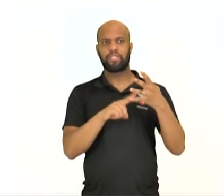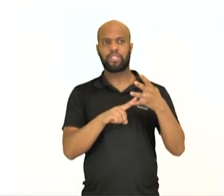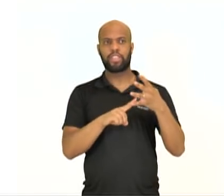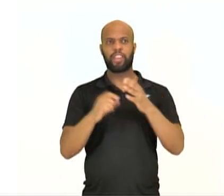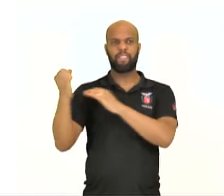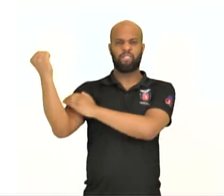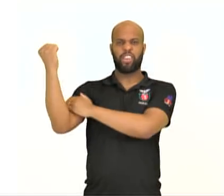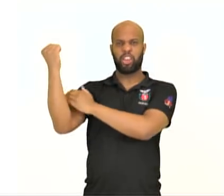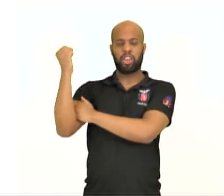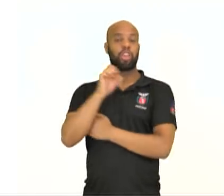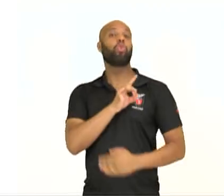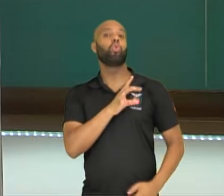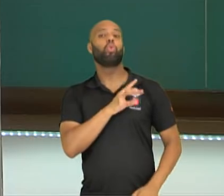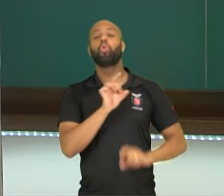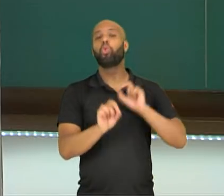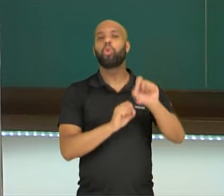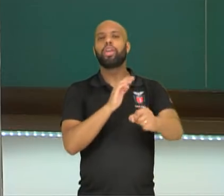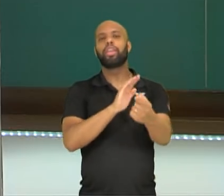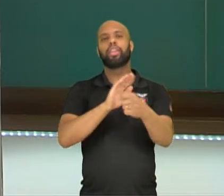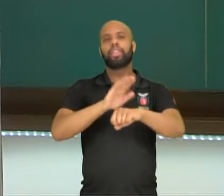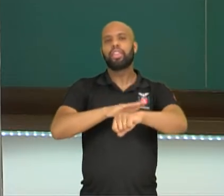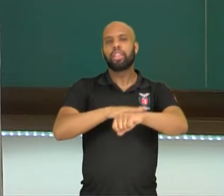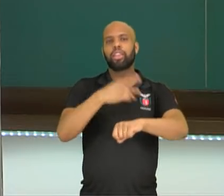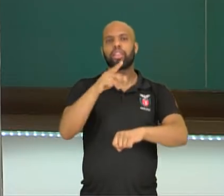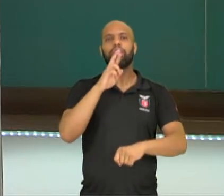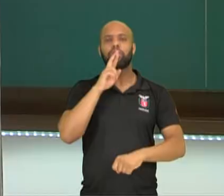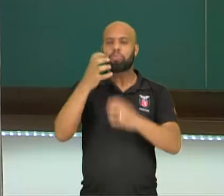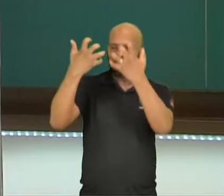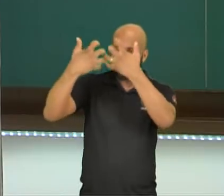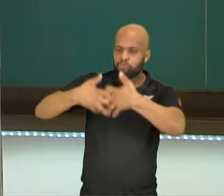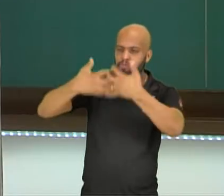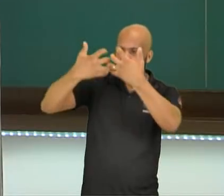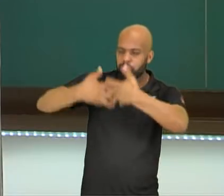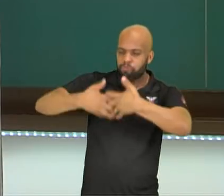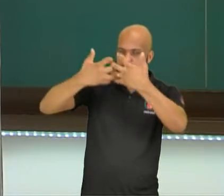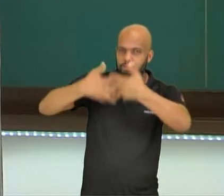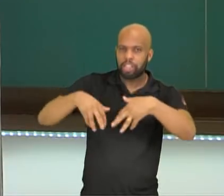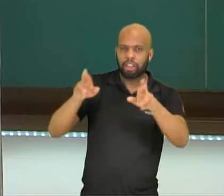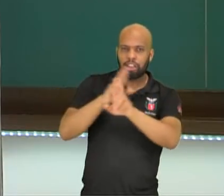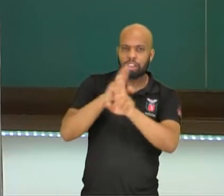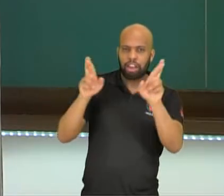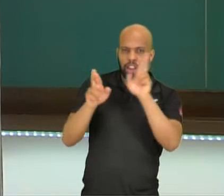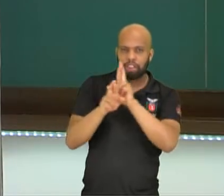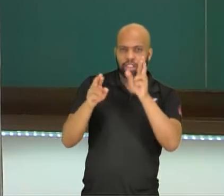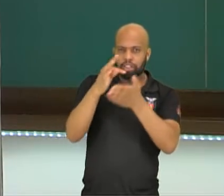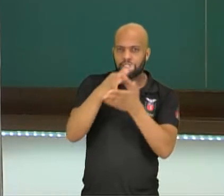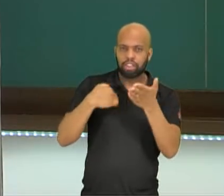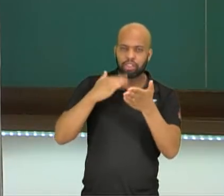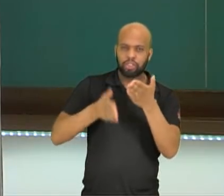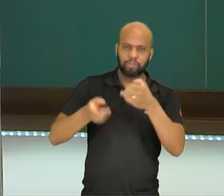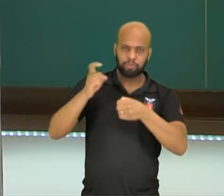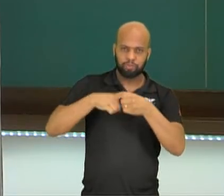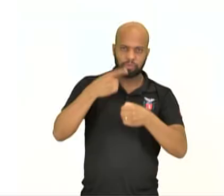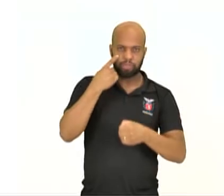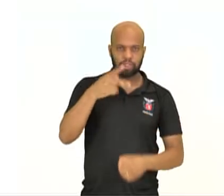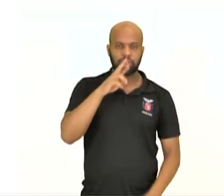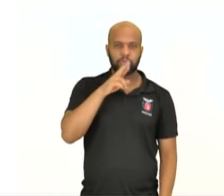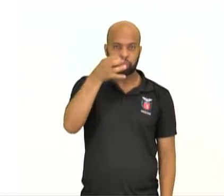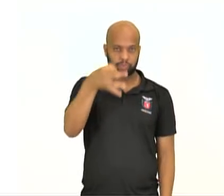a força e o medo. Um tempinho para você, faz a relação com o texto e eu já volto para